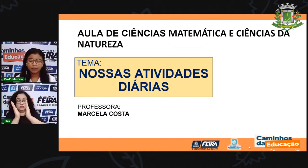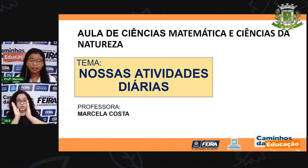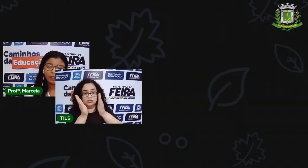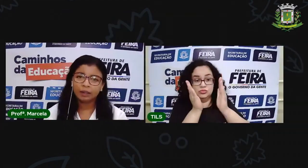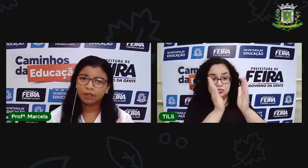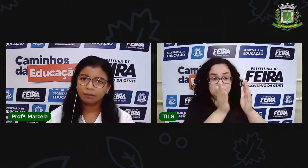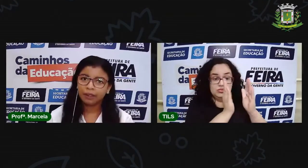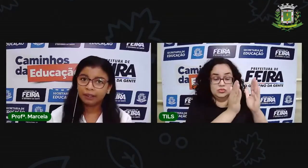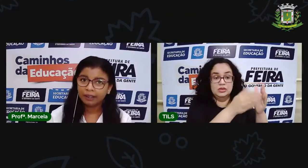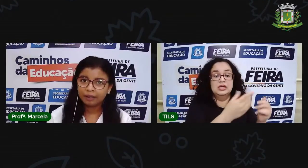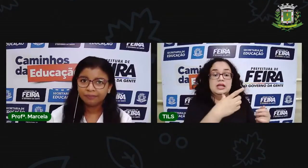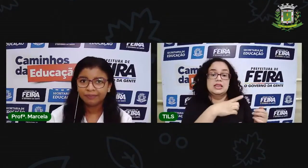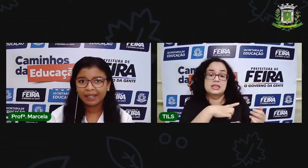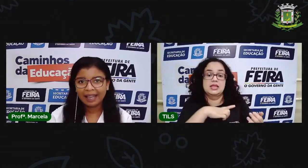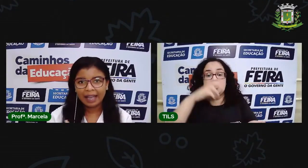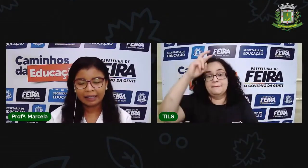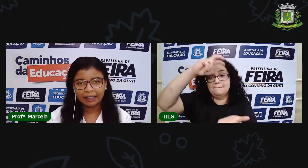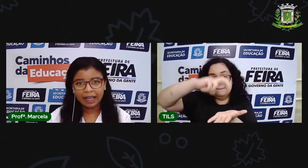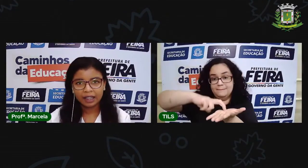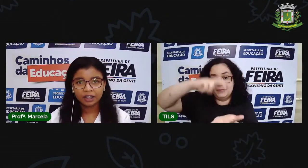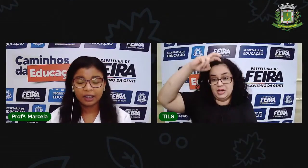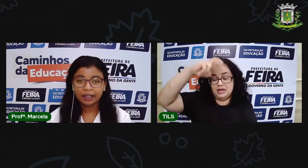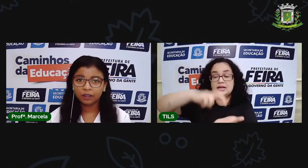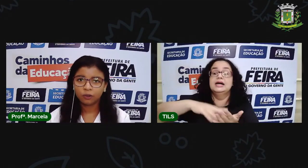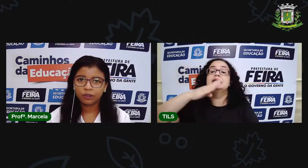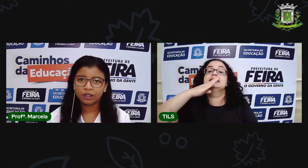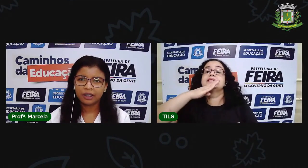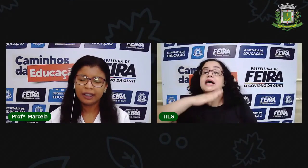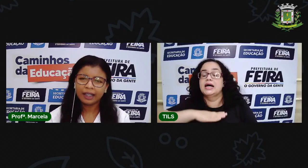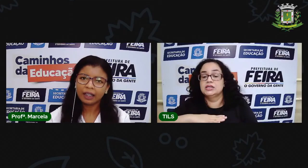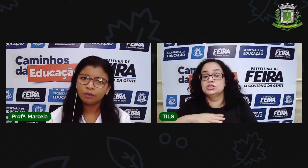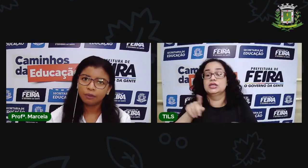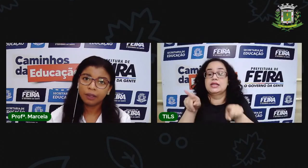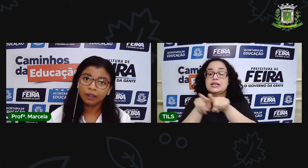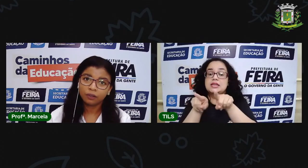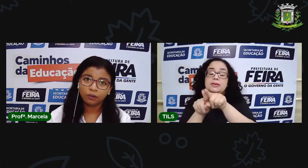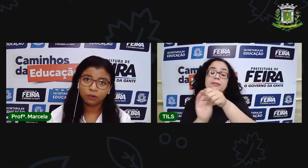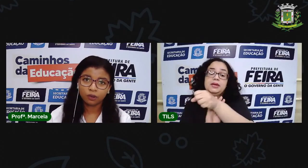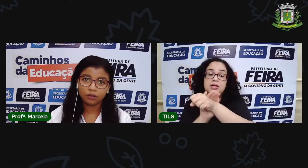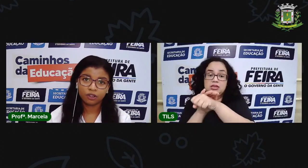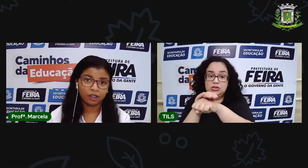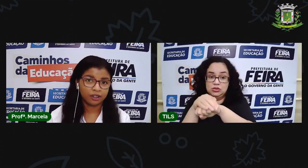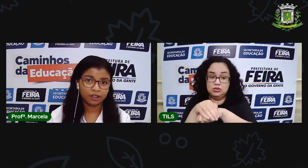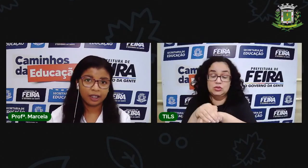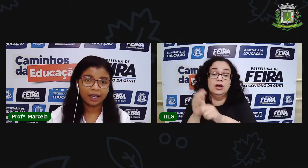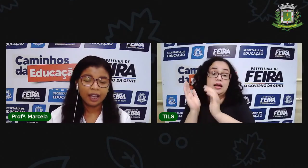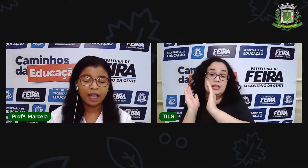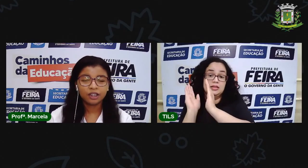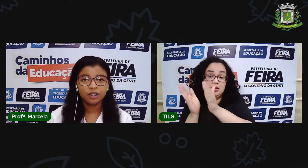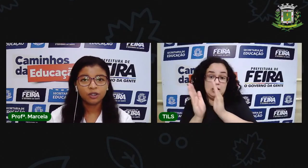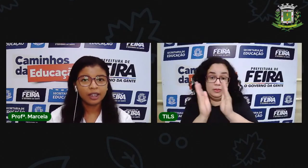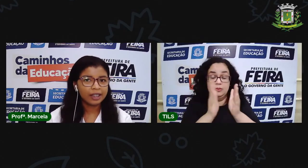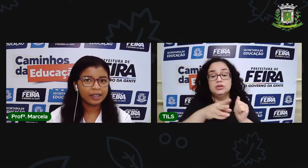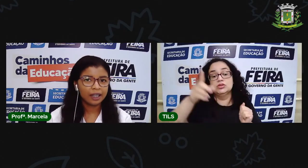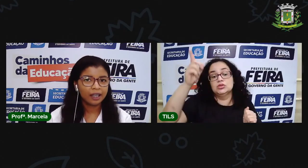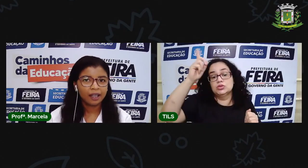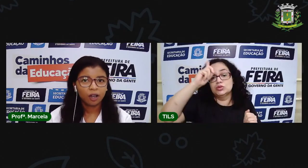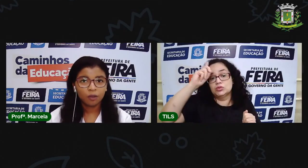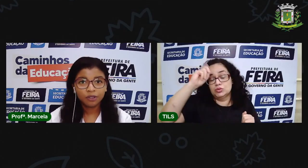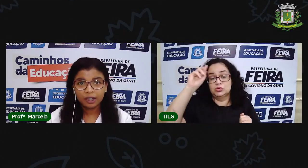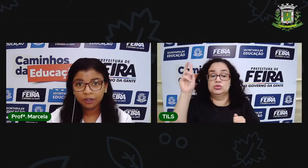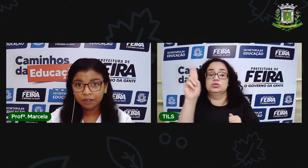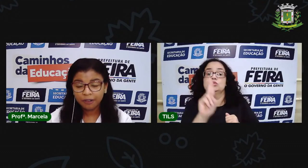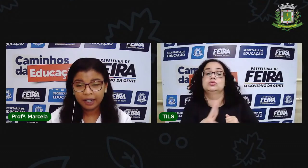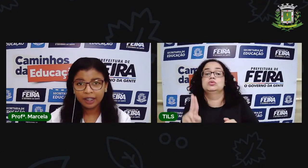Não é isso? Temos a manhã, a tarde e a noite. Em cada momento do nosso dia a dia, a gente utiliza